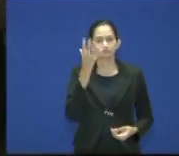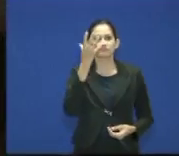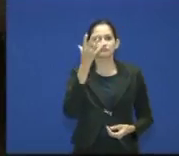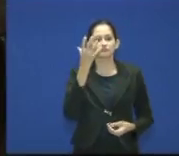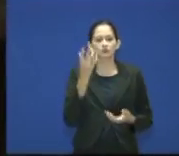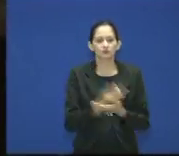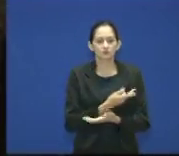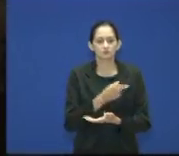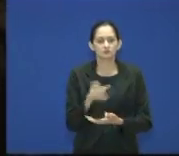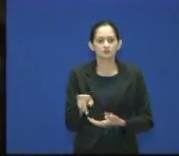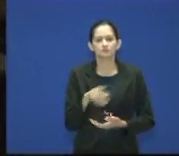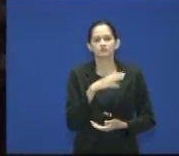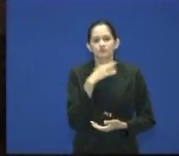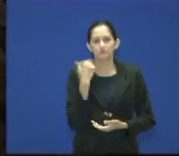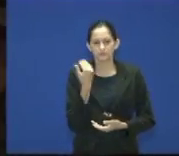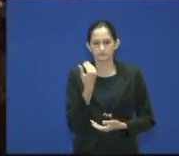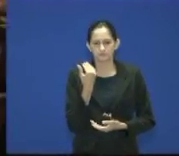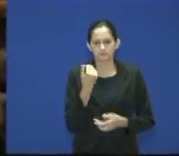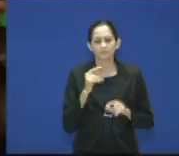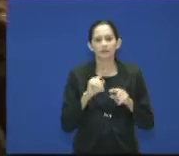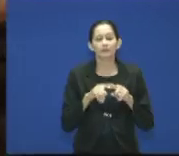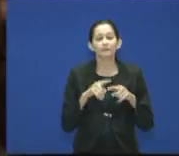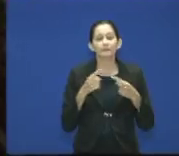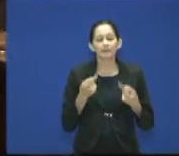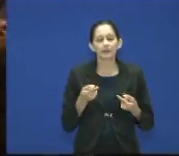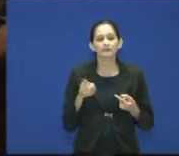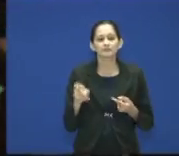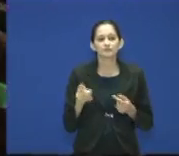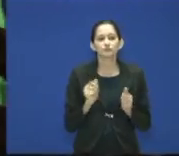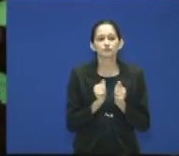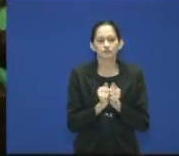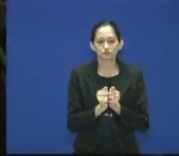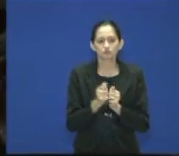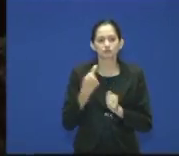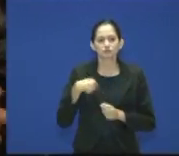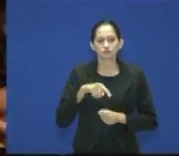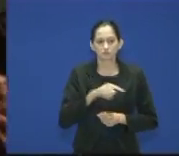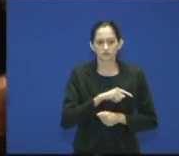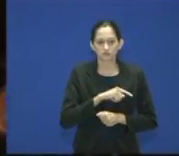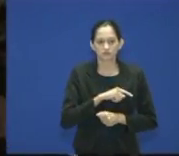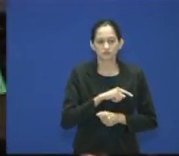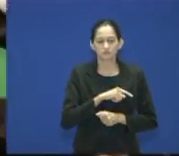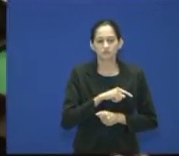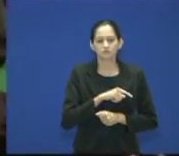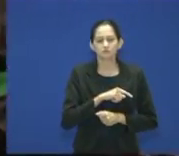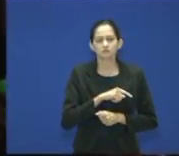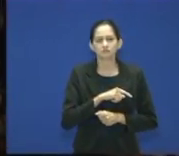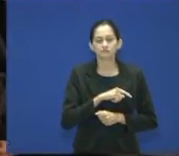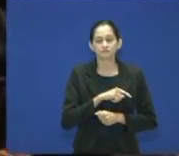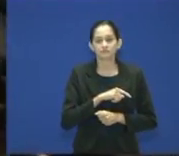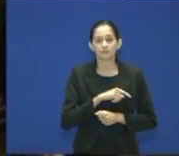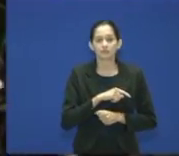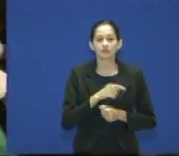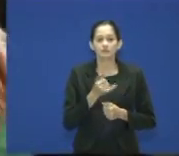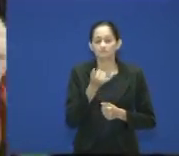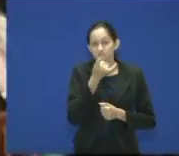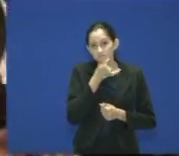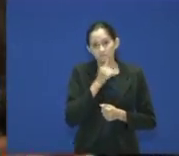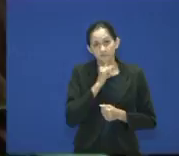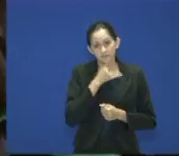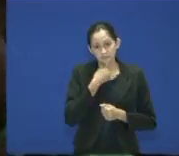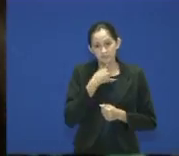fatalidade o levou. Mas ele chegou junto conosco ao tão sonhado diploma. Pena que ele não